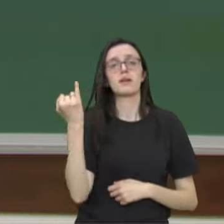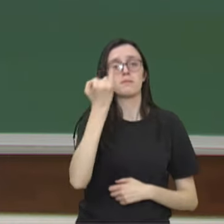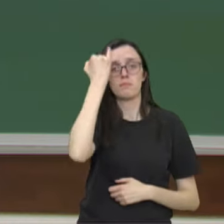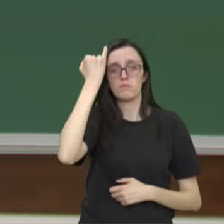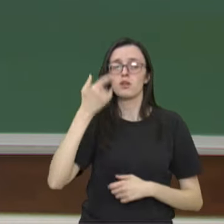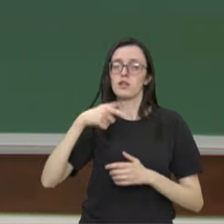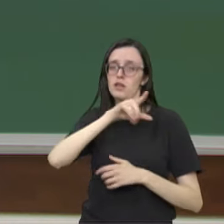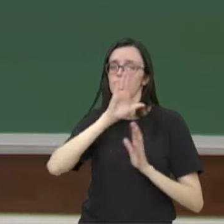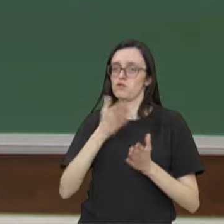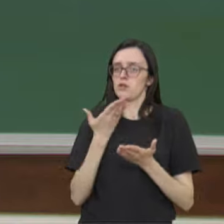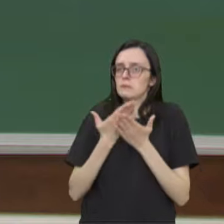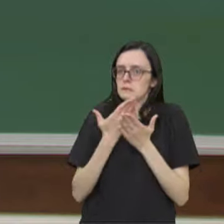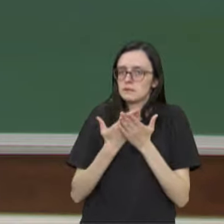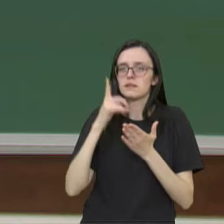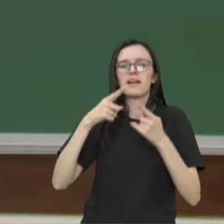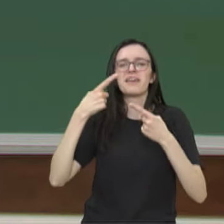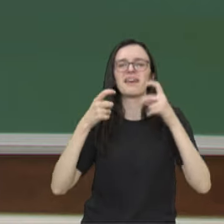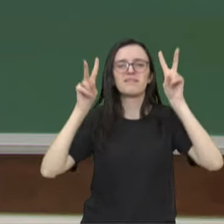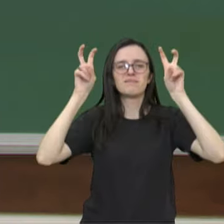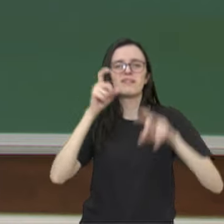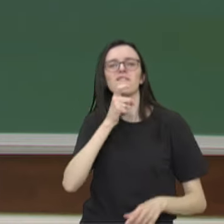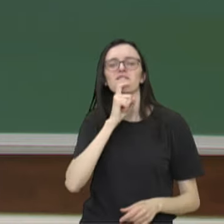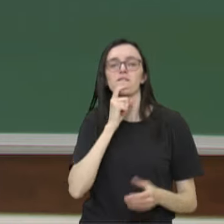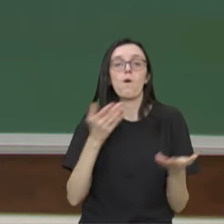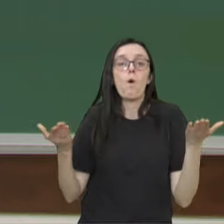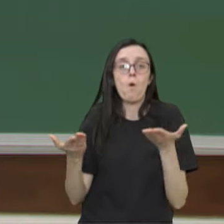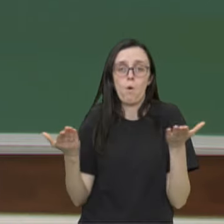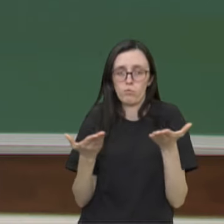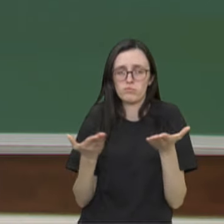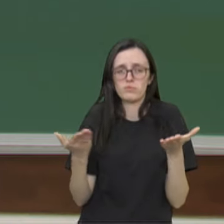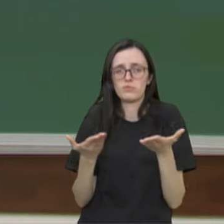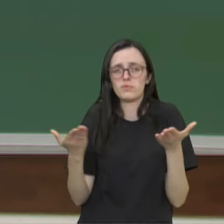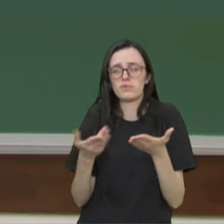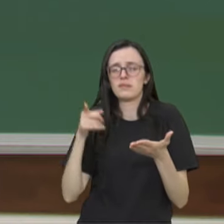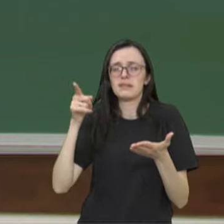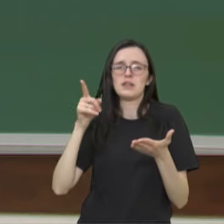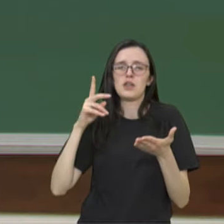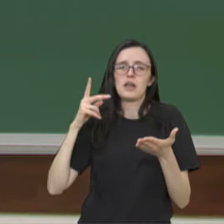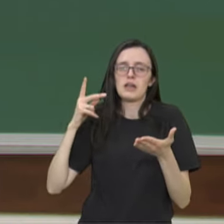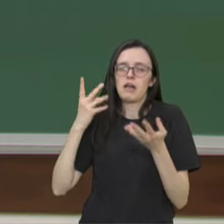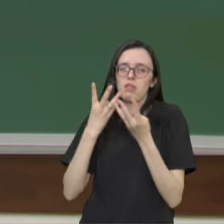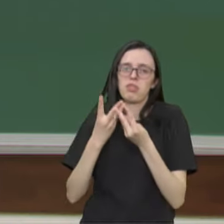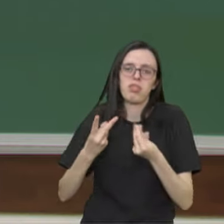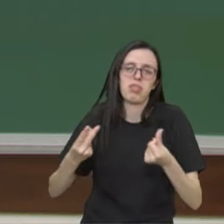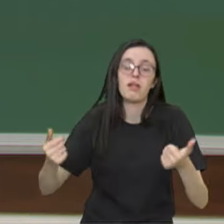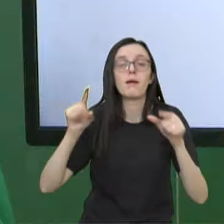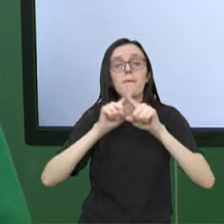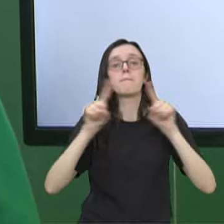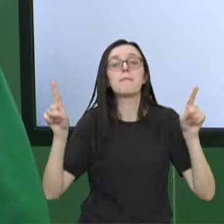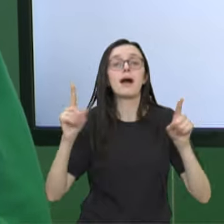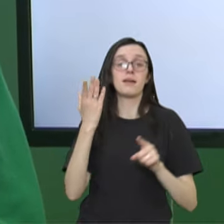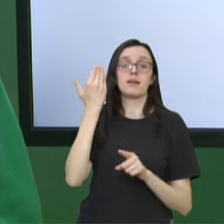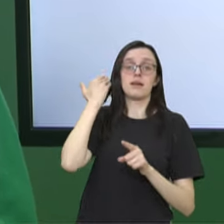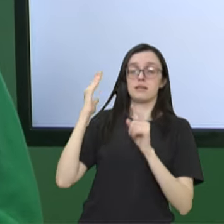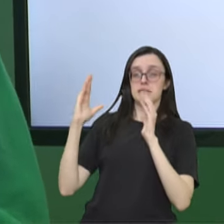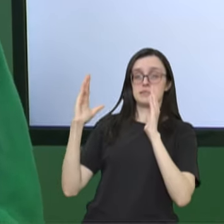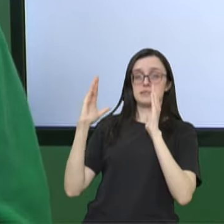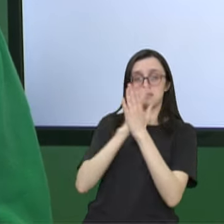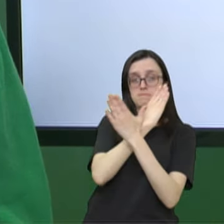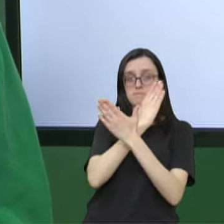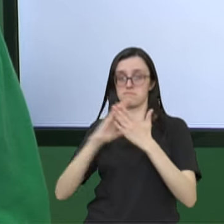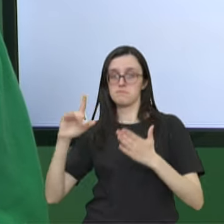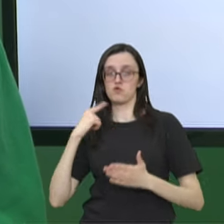durante o período da Guerra Fria e que hoje ela já se torna obsoleta. Mas de acordo com essa divisão aí que